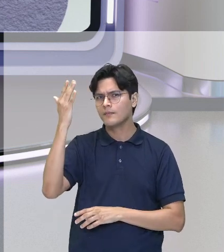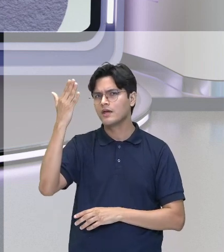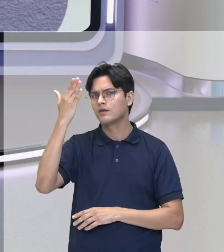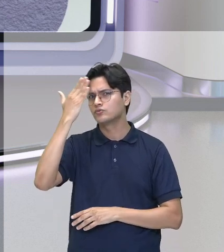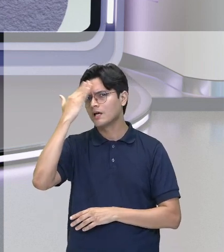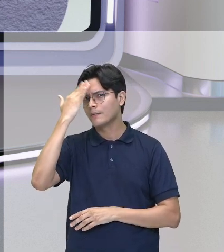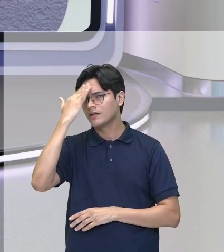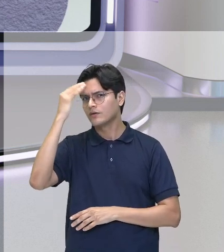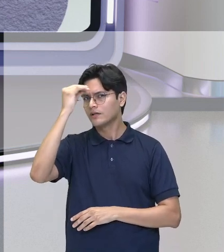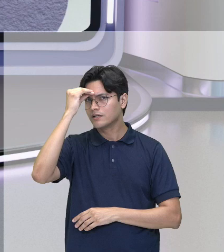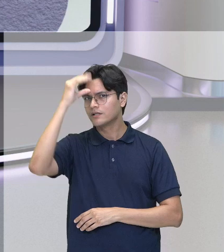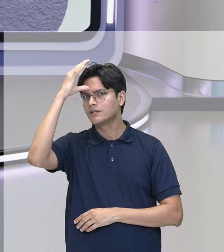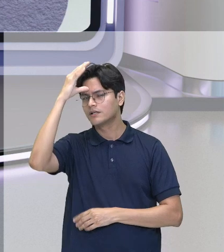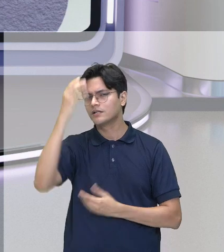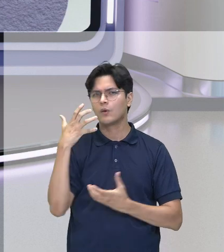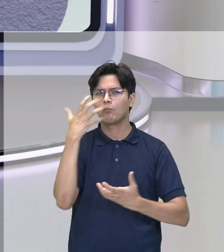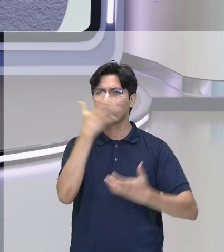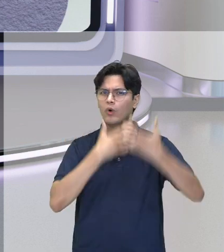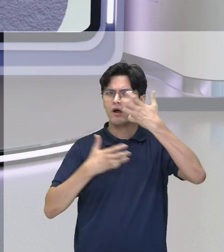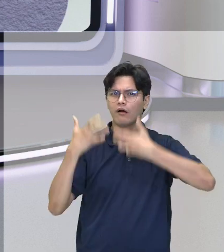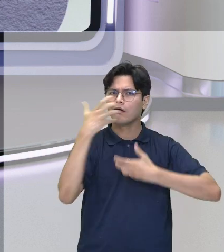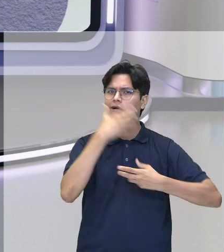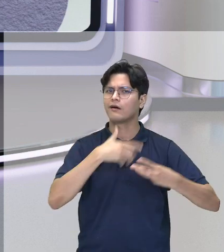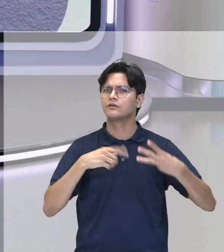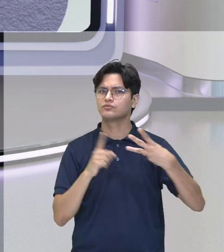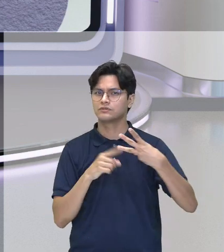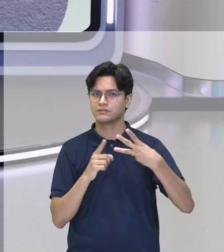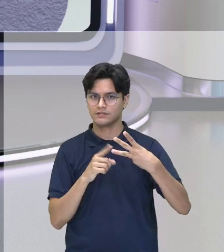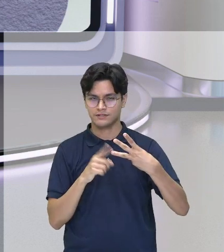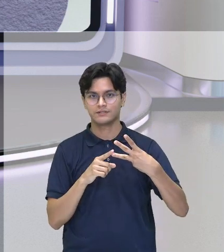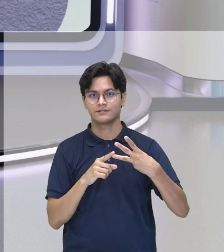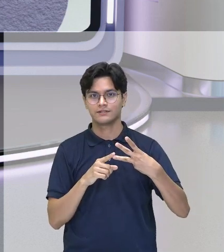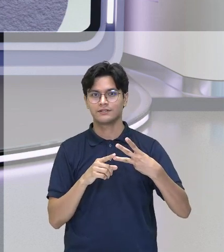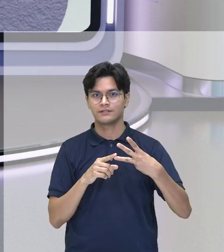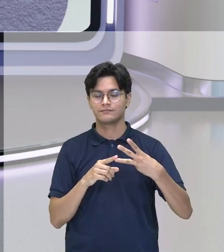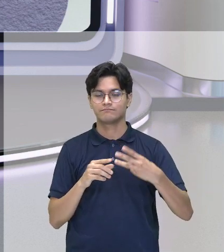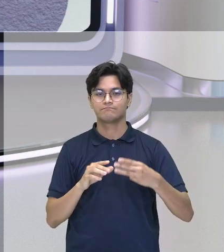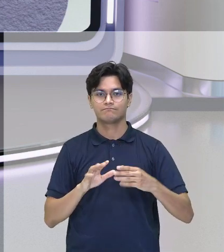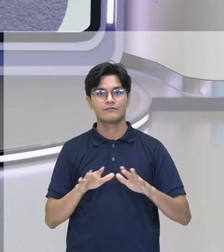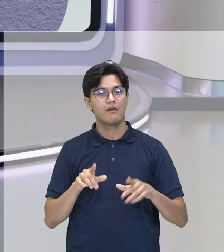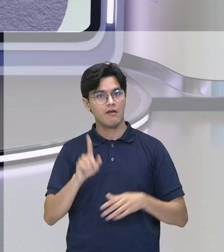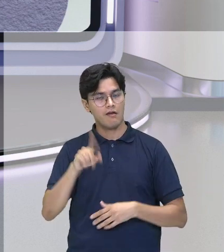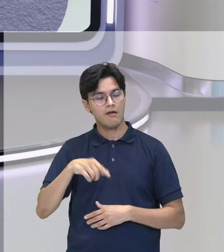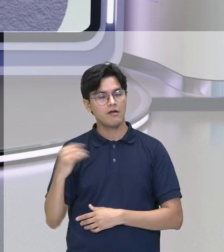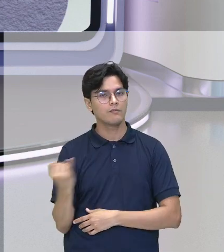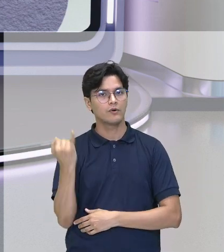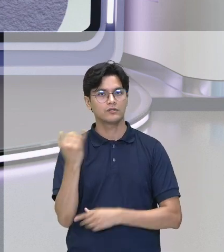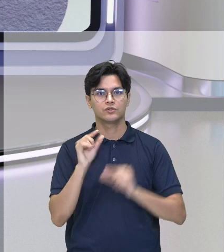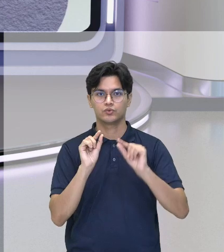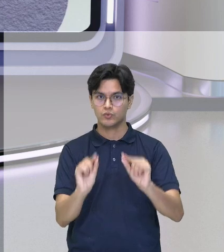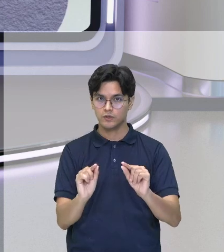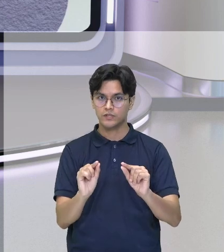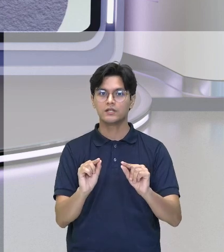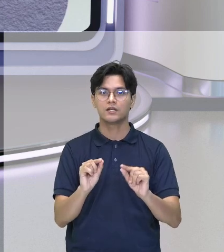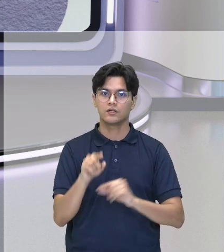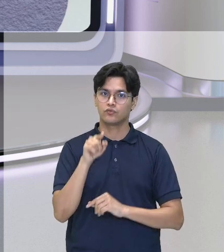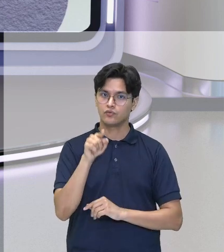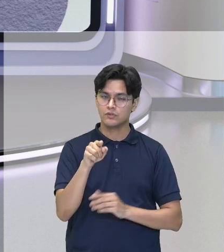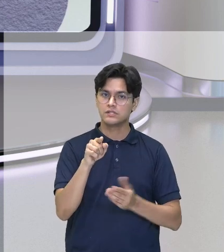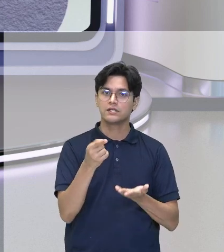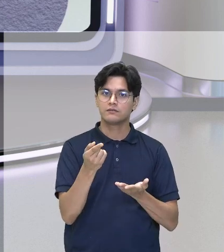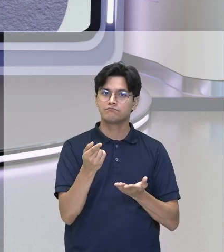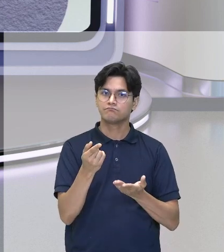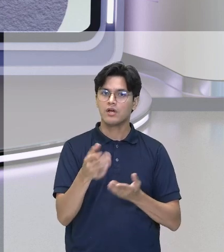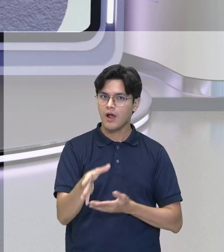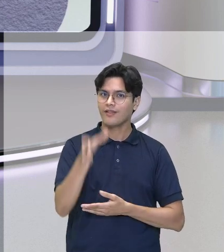poesias, cânticos, então tudo isso vai compor a Tanakh. Esse é o mais importante, você escrever e ter no coração,